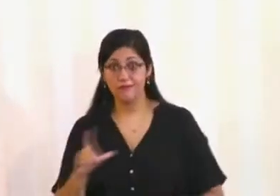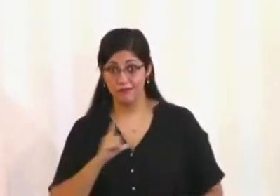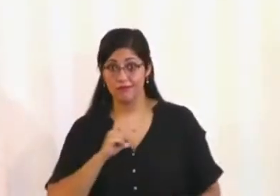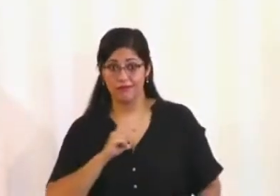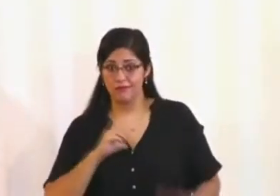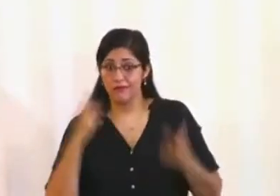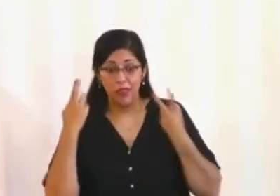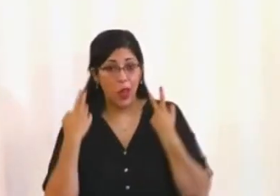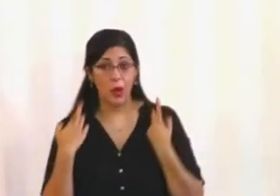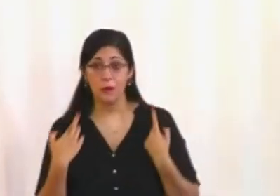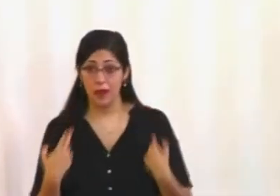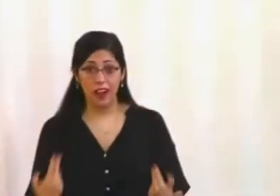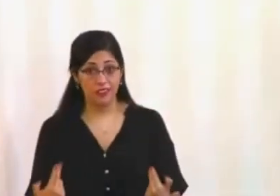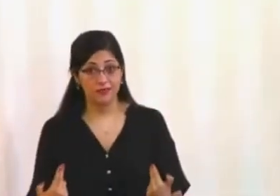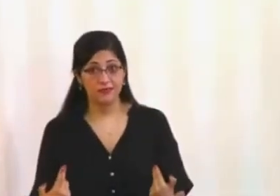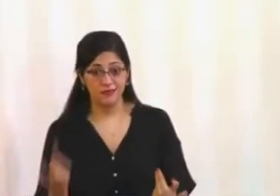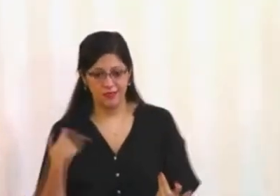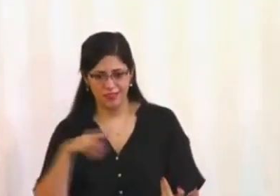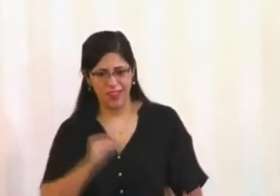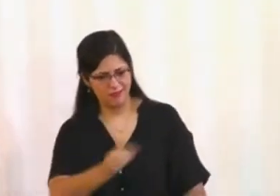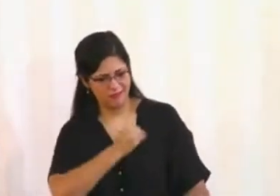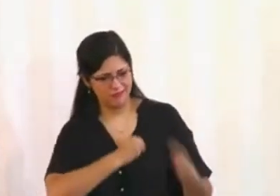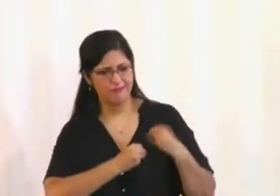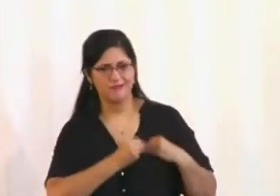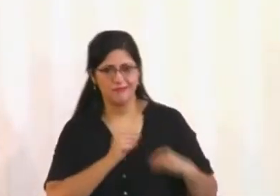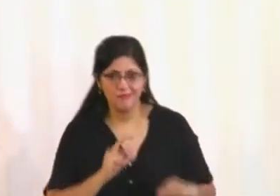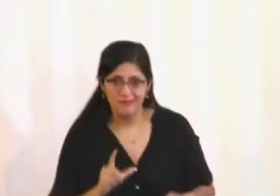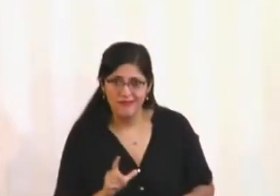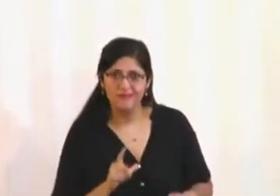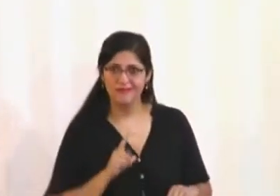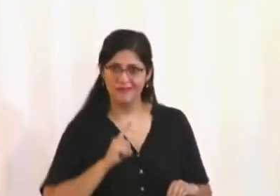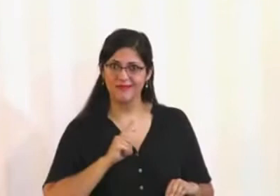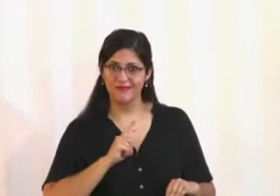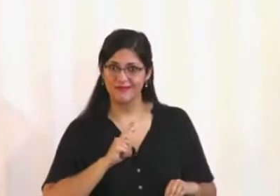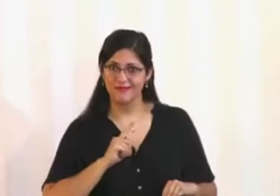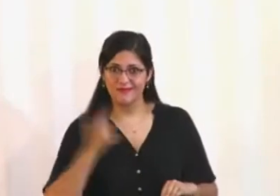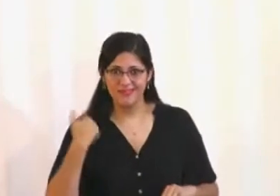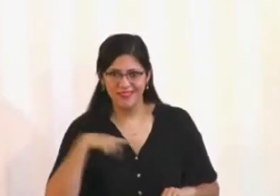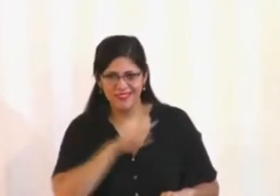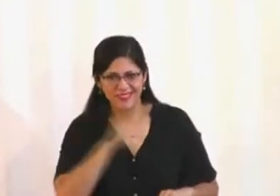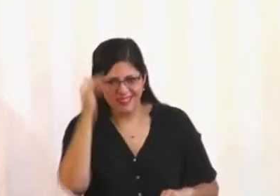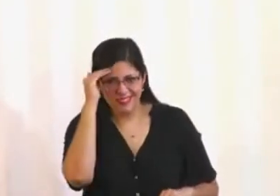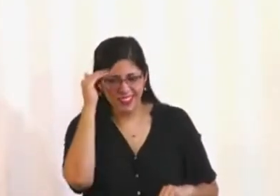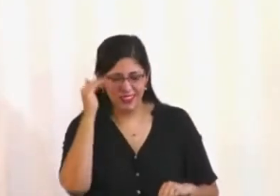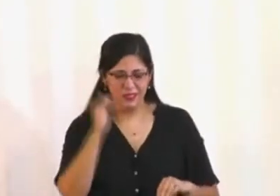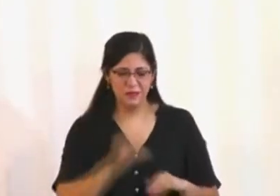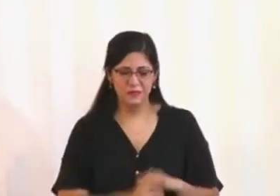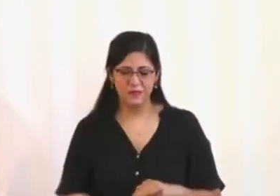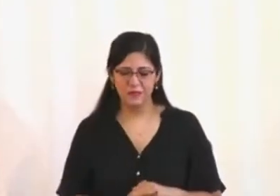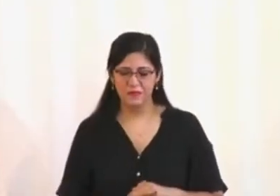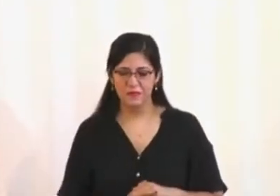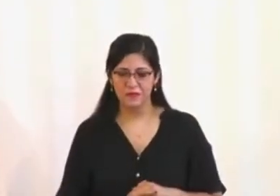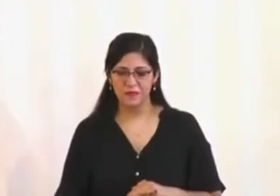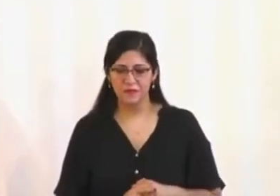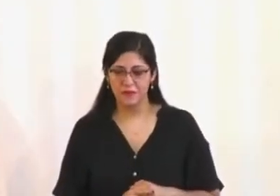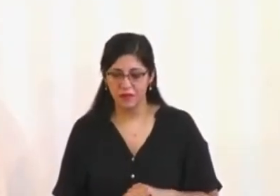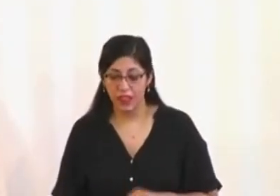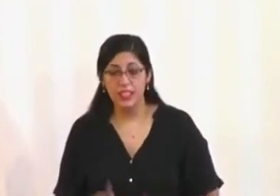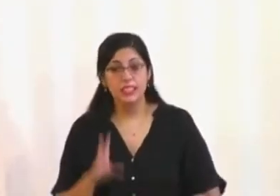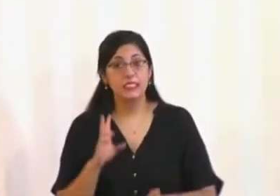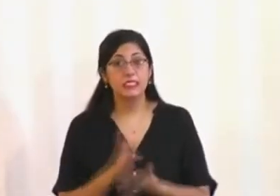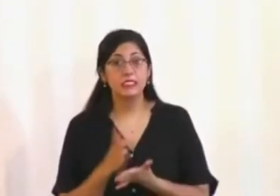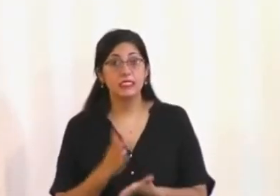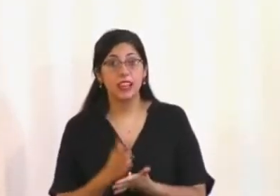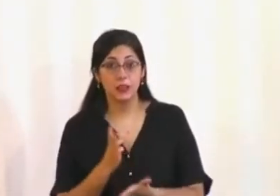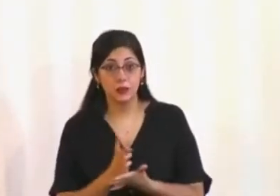o profeta do Senhor, representante do colégio profético, porque todas as vezes que lemos no Novo Testamento é sempre citado